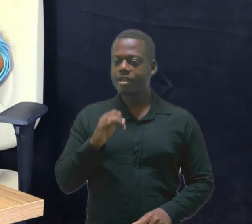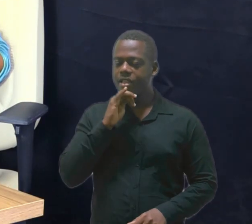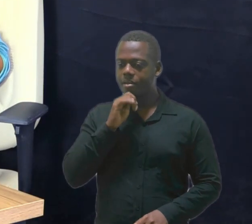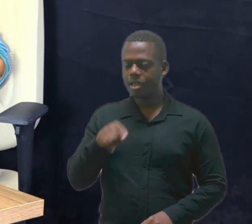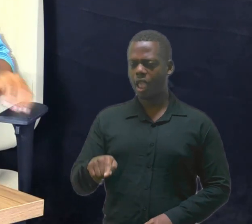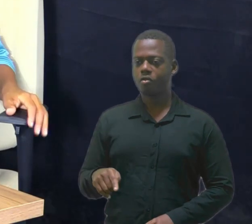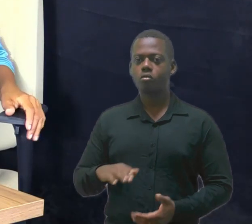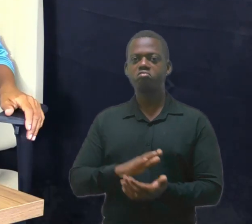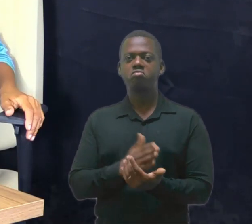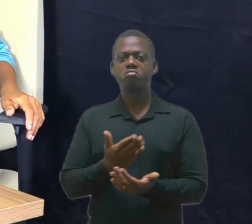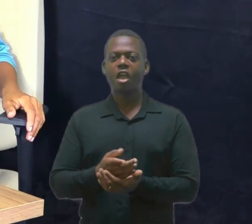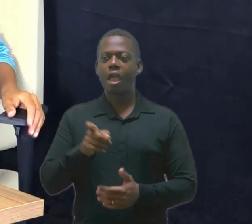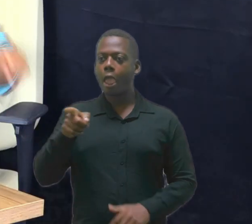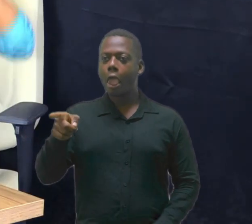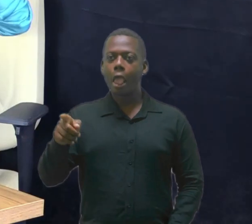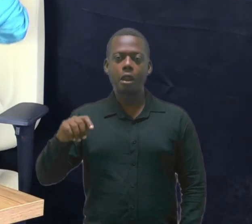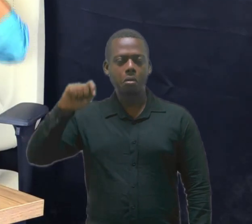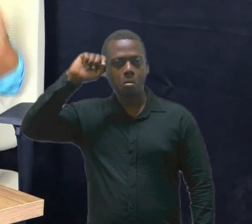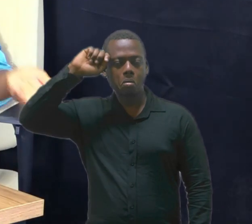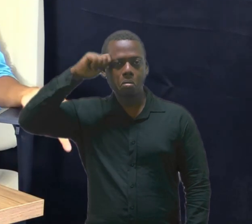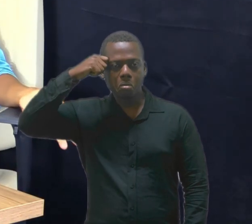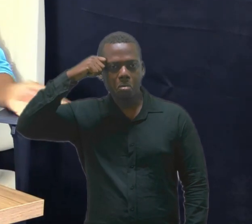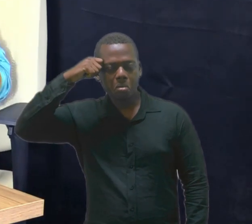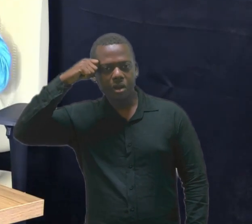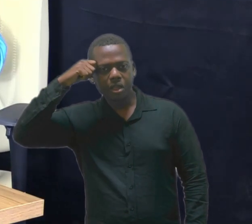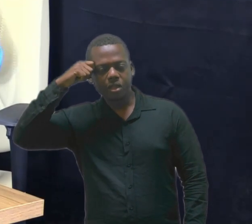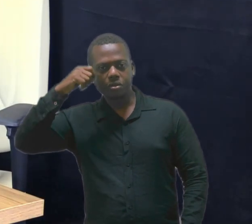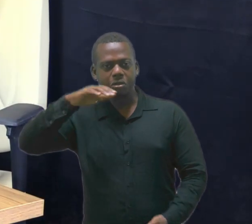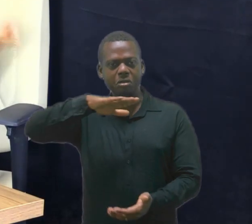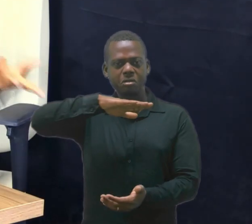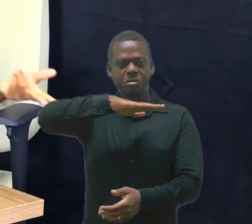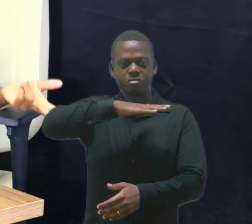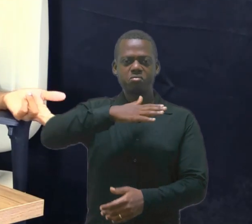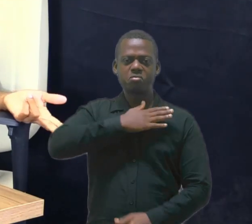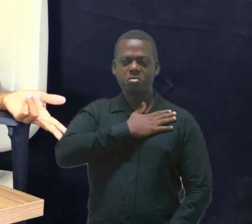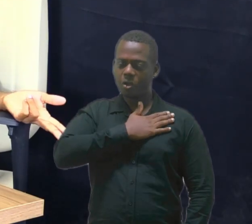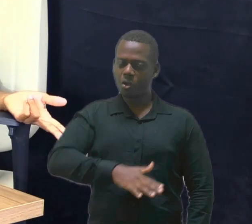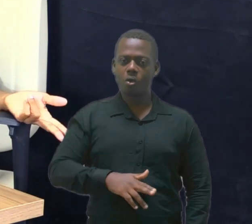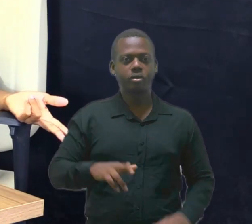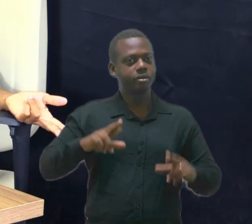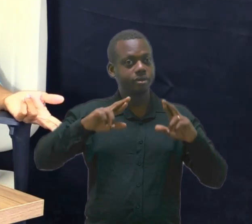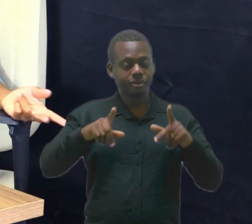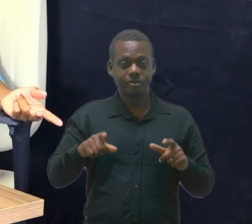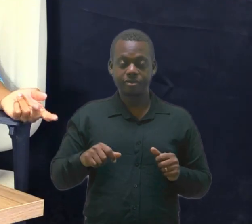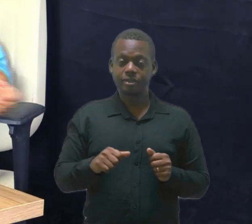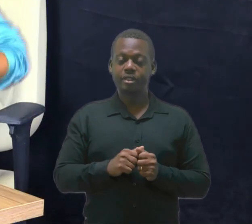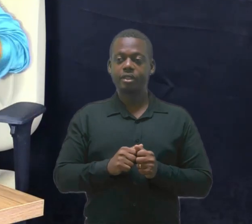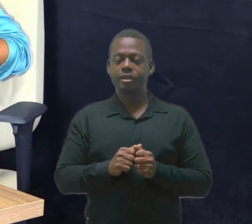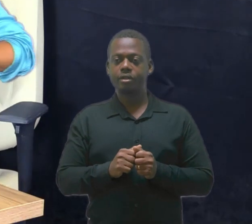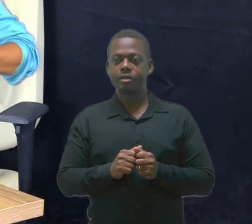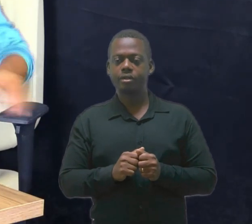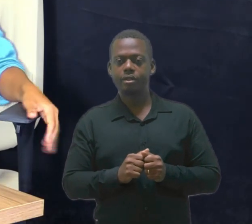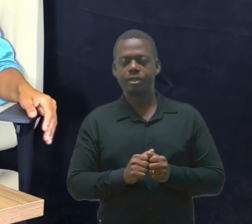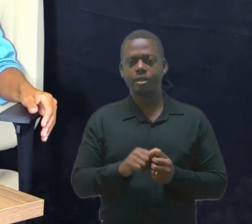né, digo, né, que você odeia o negro. Imagina. Olha que diferença tão grande. Você entendeu? Eu digo assim, ó, e eu estou